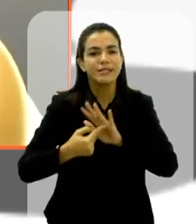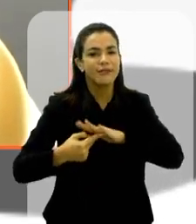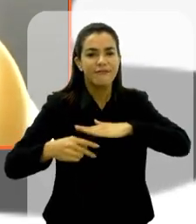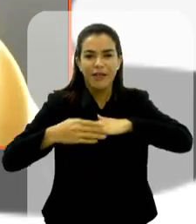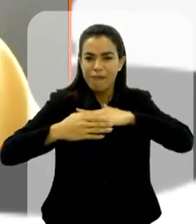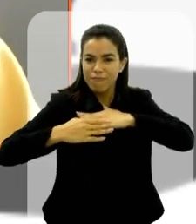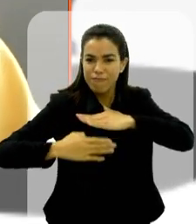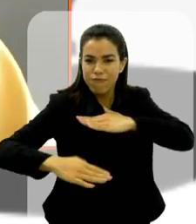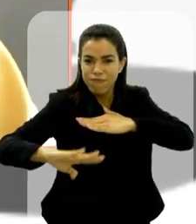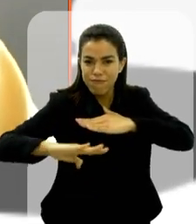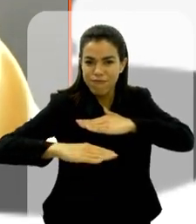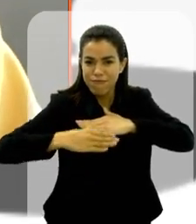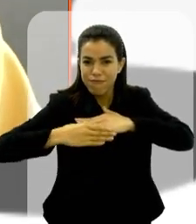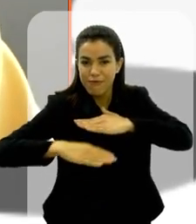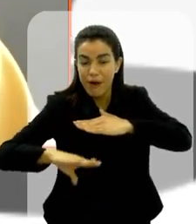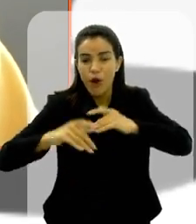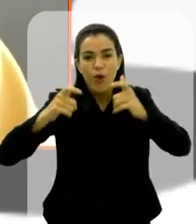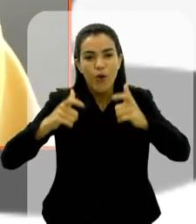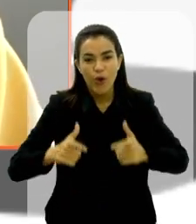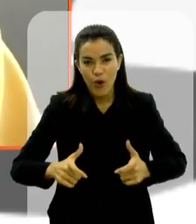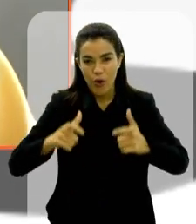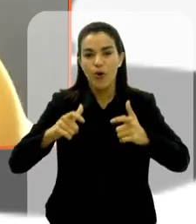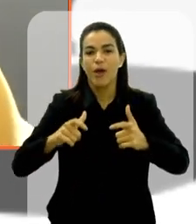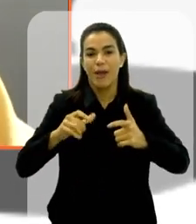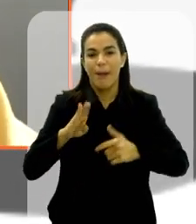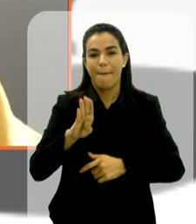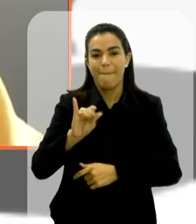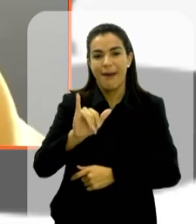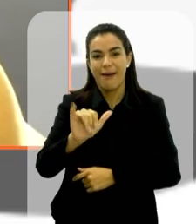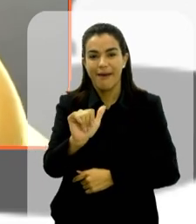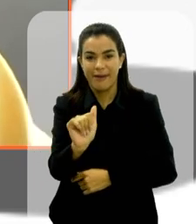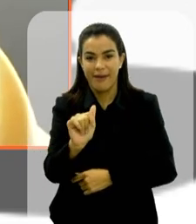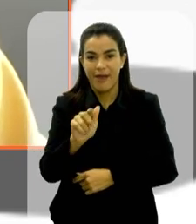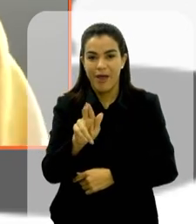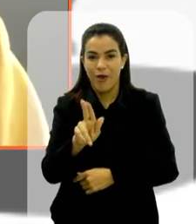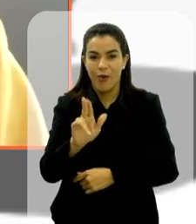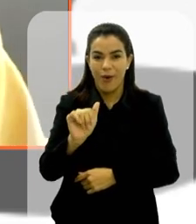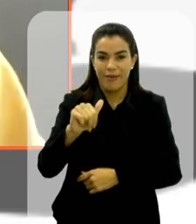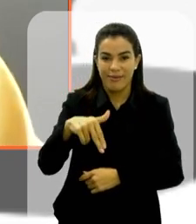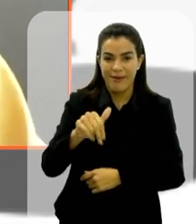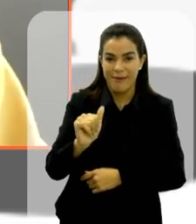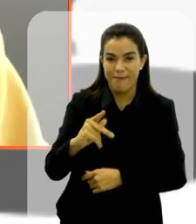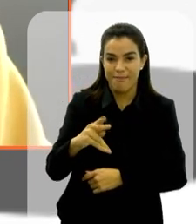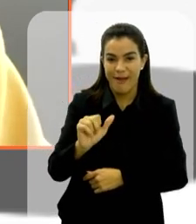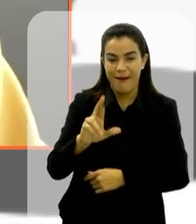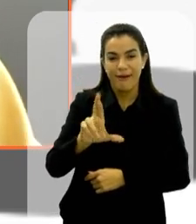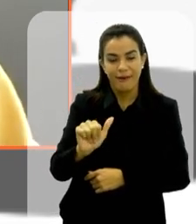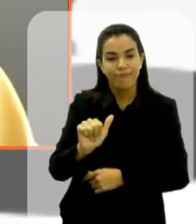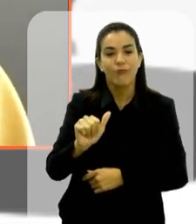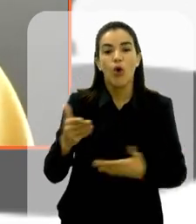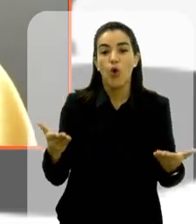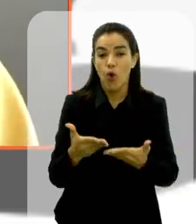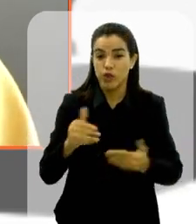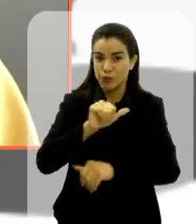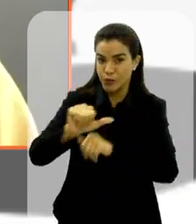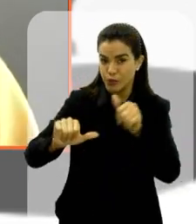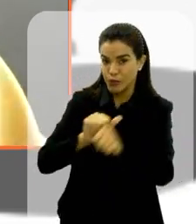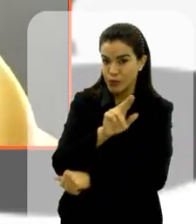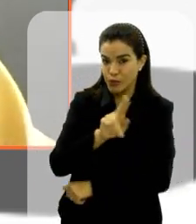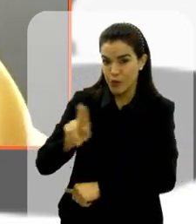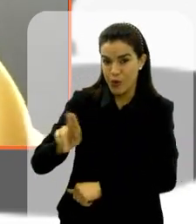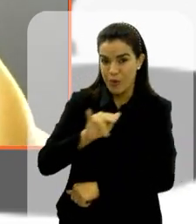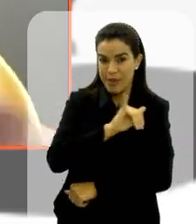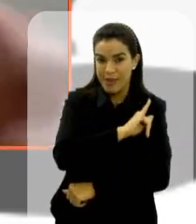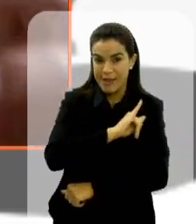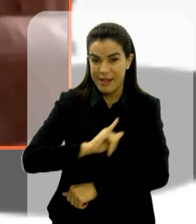Paranapuã, localizada na Baía de Guanabara, que hoje se chama a Ilha do Governador.